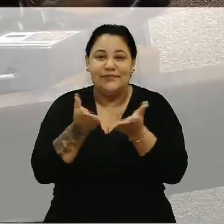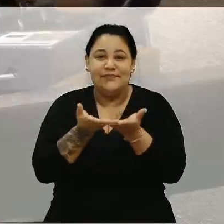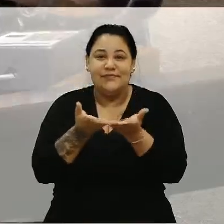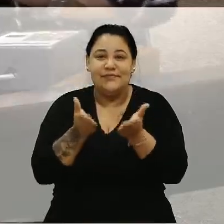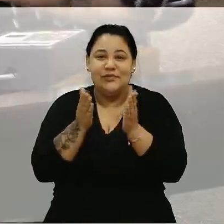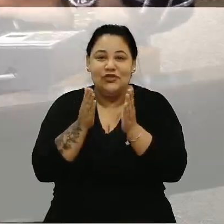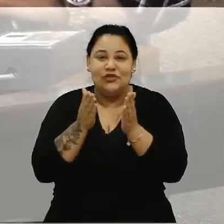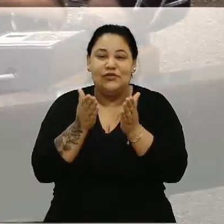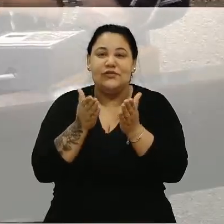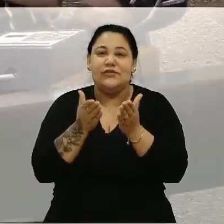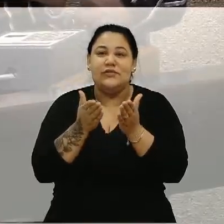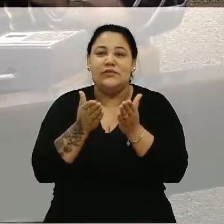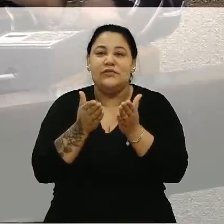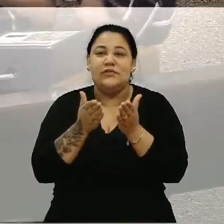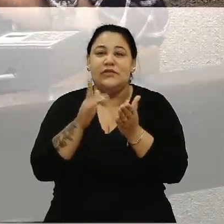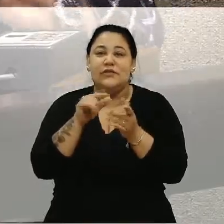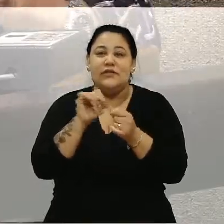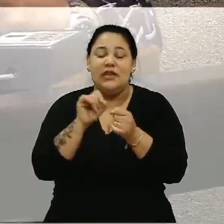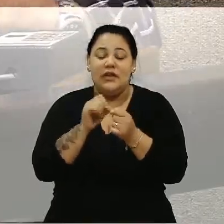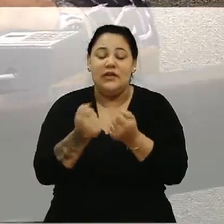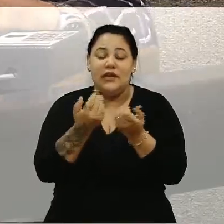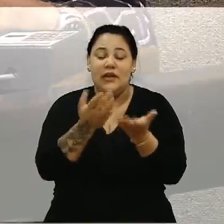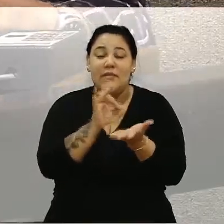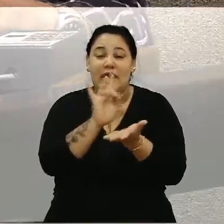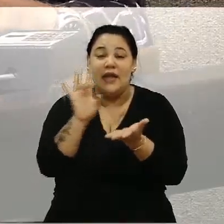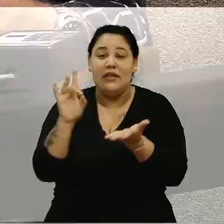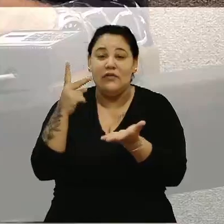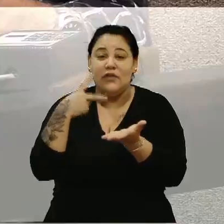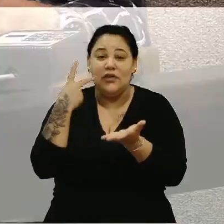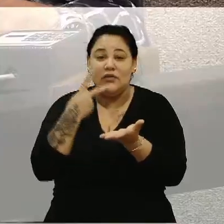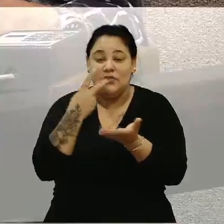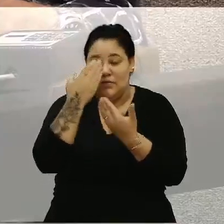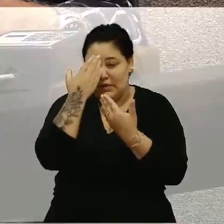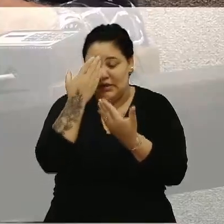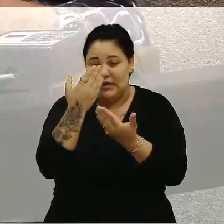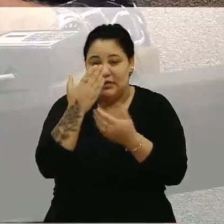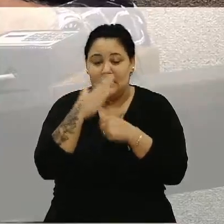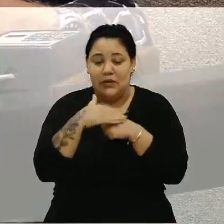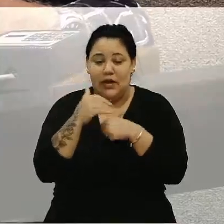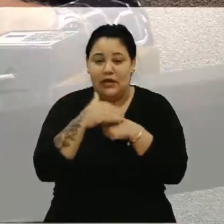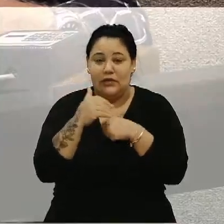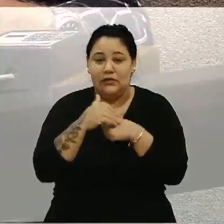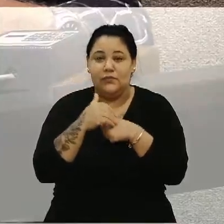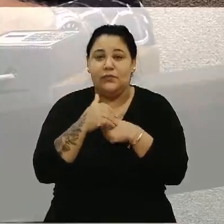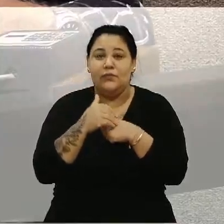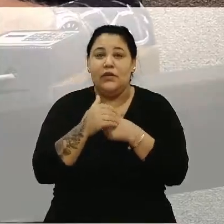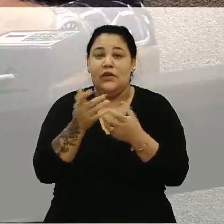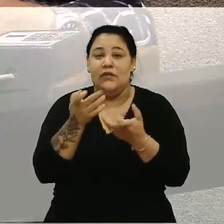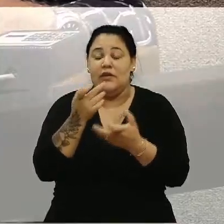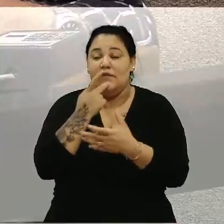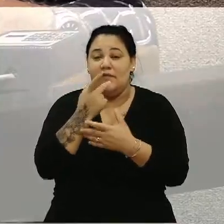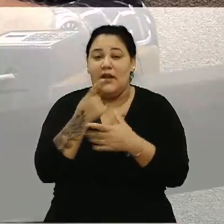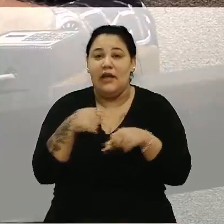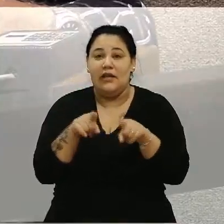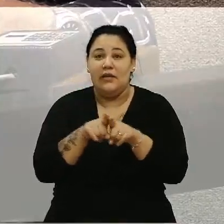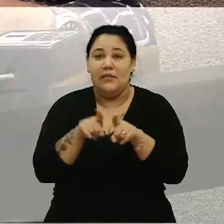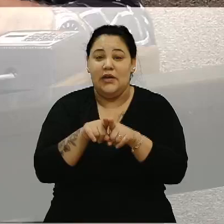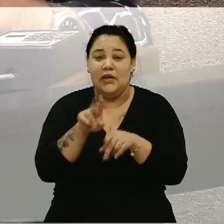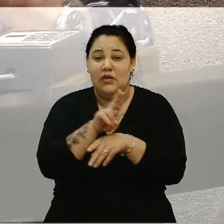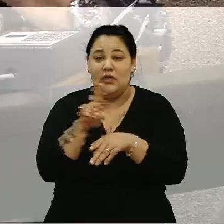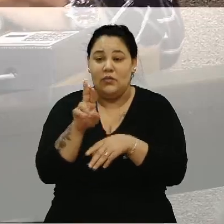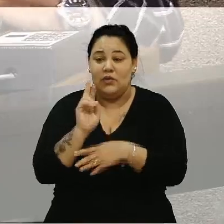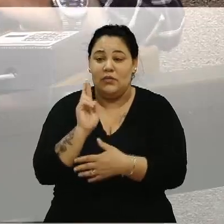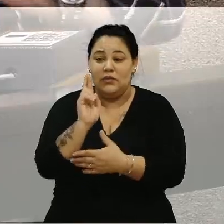cada um de nós, vereadores e vereadores. Muito obrigado pelo carinho. E gostaria de dizer também, em nome de todos os servidores